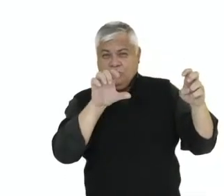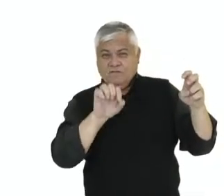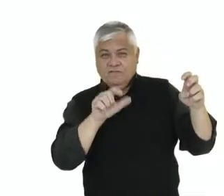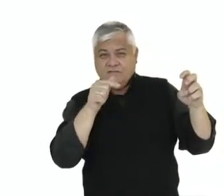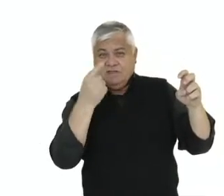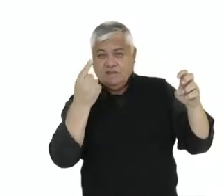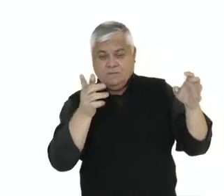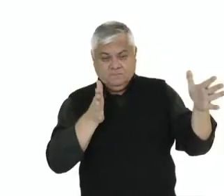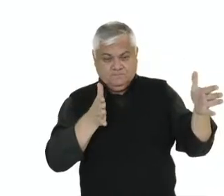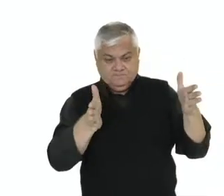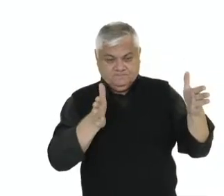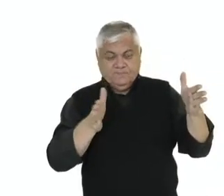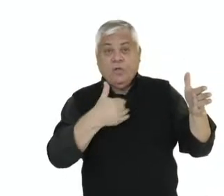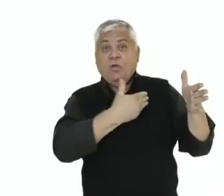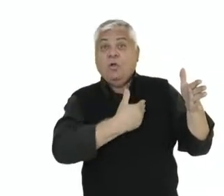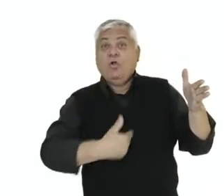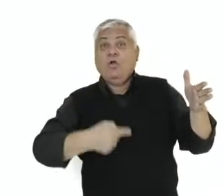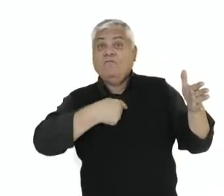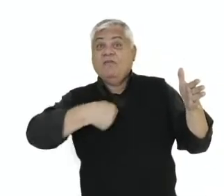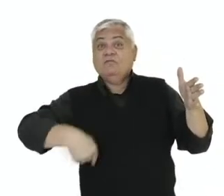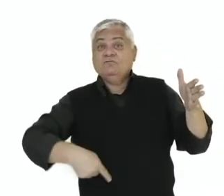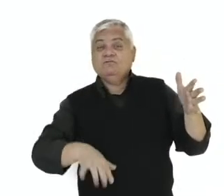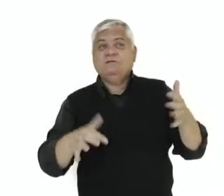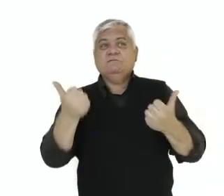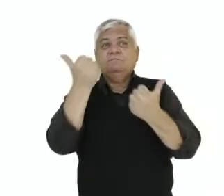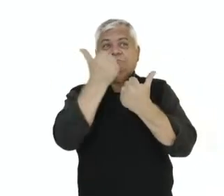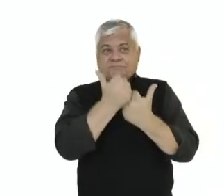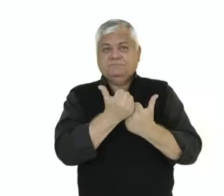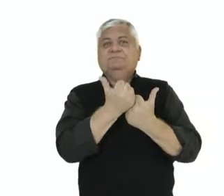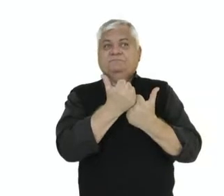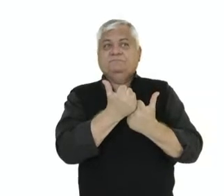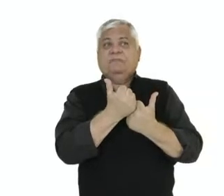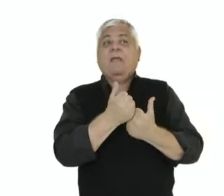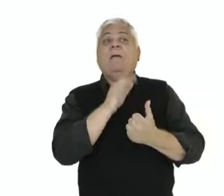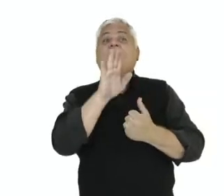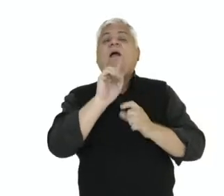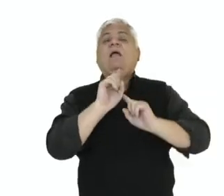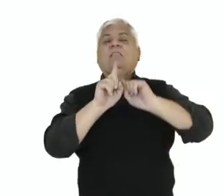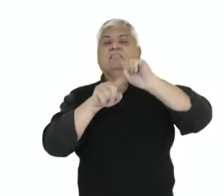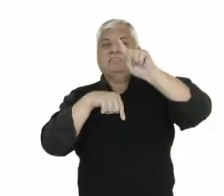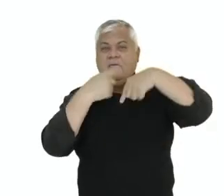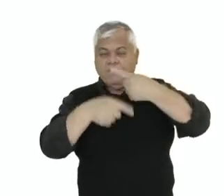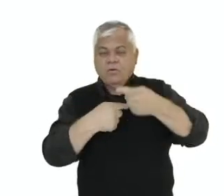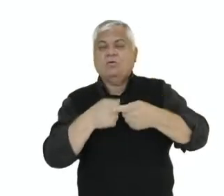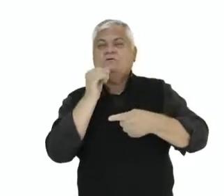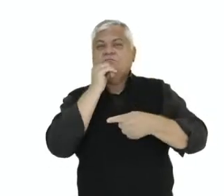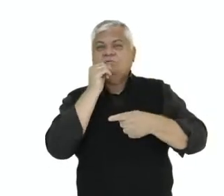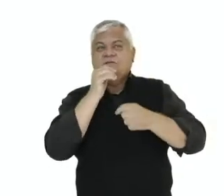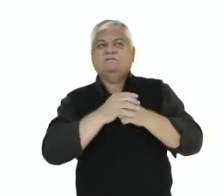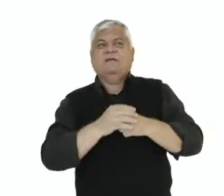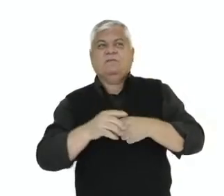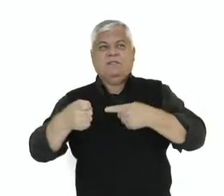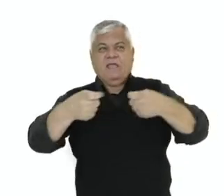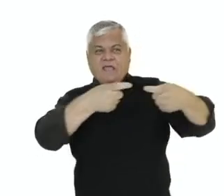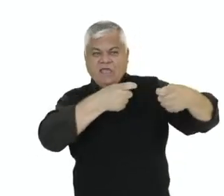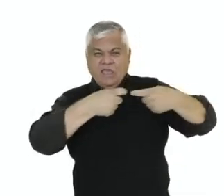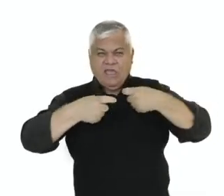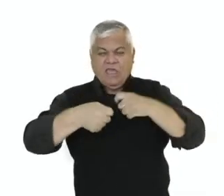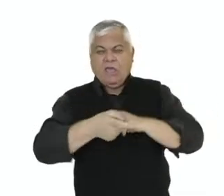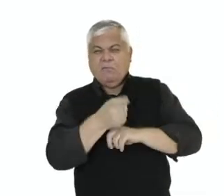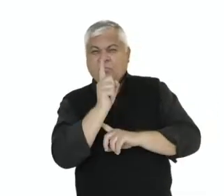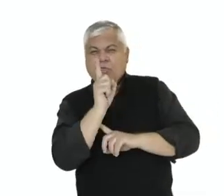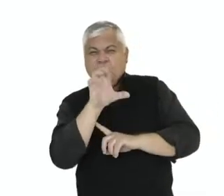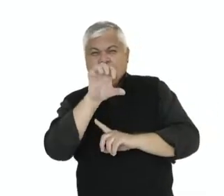da República da China foi quem representou o país no Conselho. Mas após a derrota sofrida na Guerra Civil de